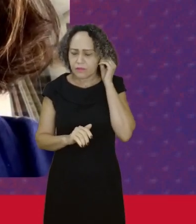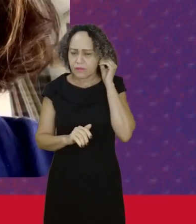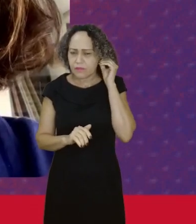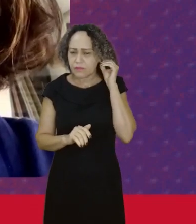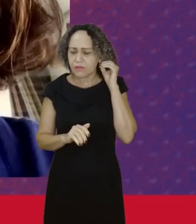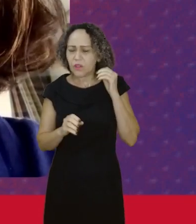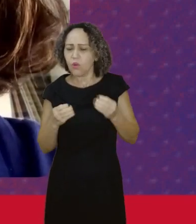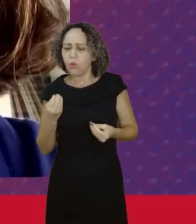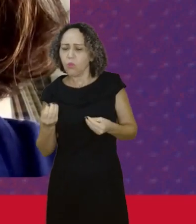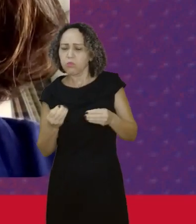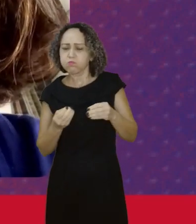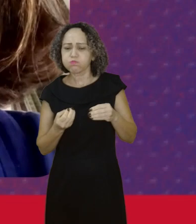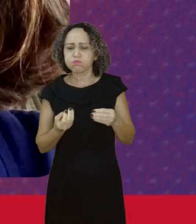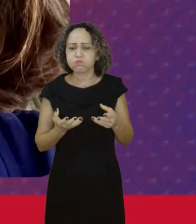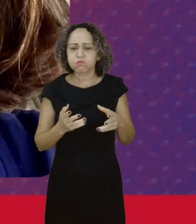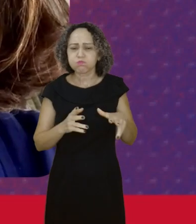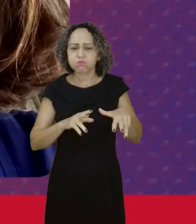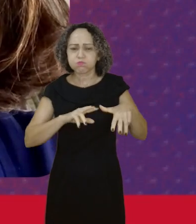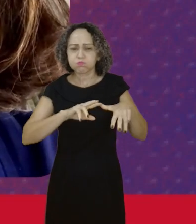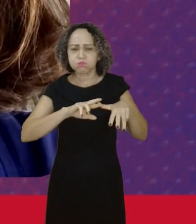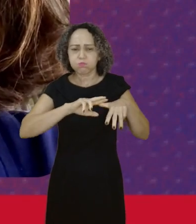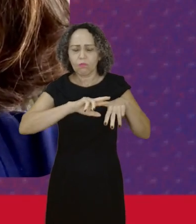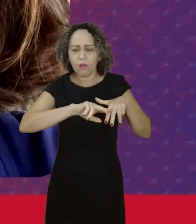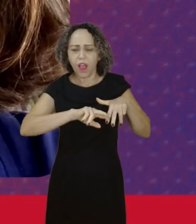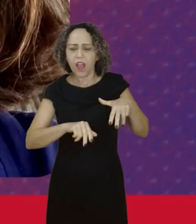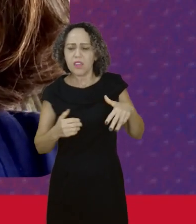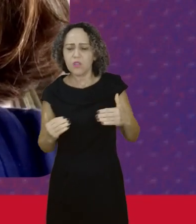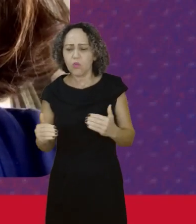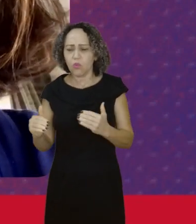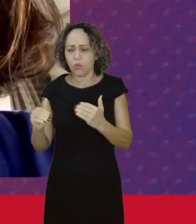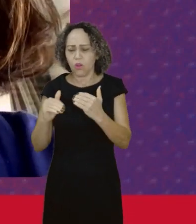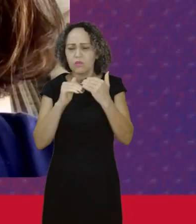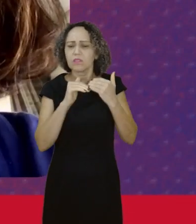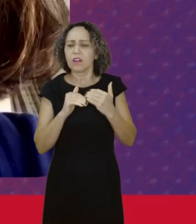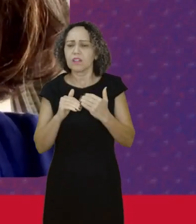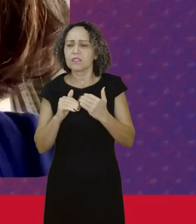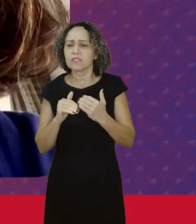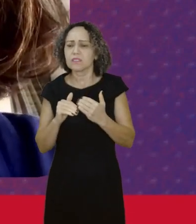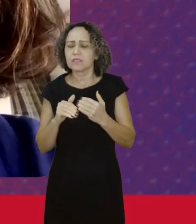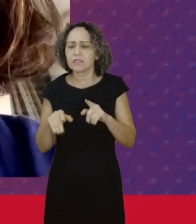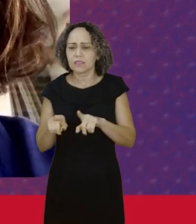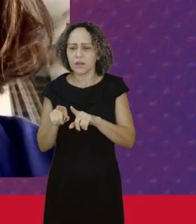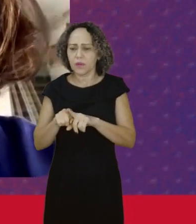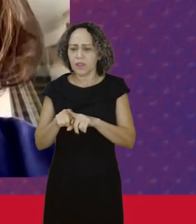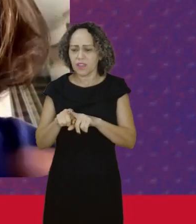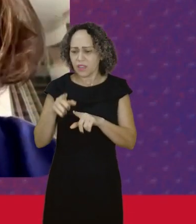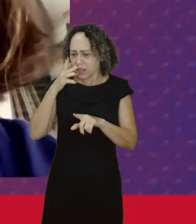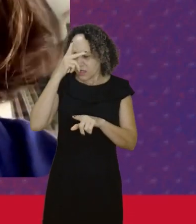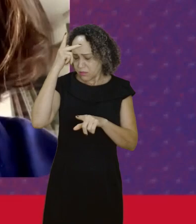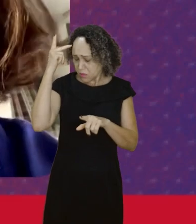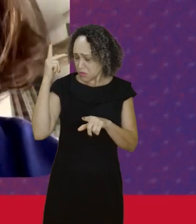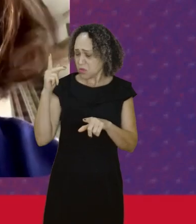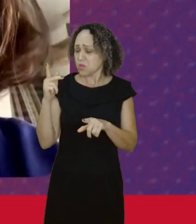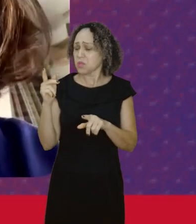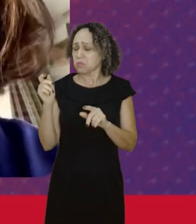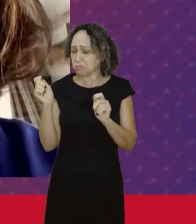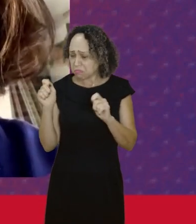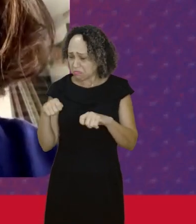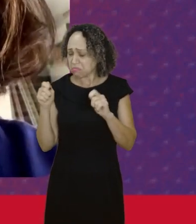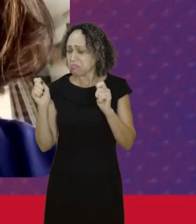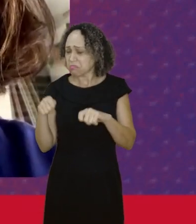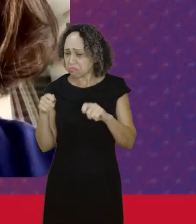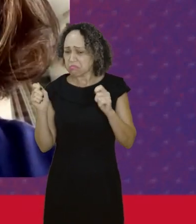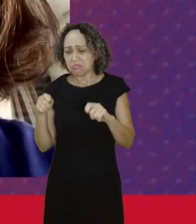a igualdade de gênero e o direito das pessoas a terem a sua